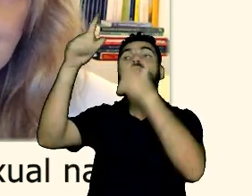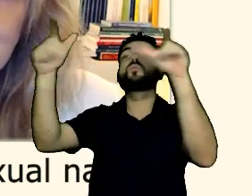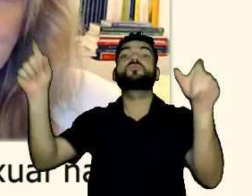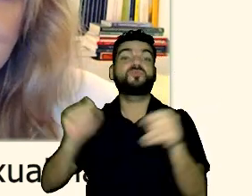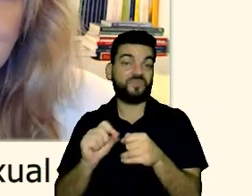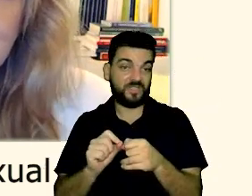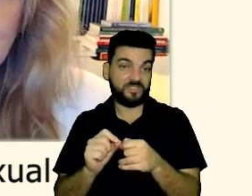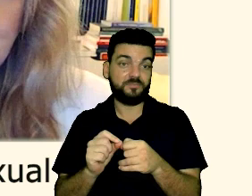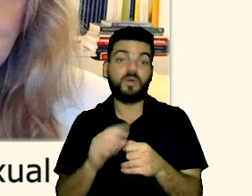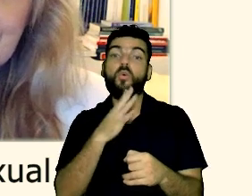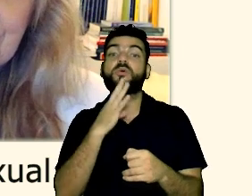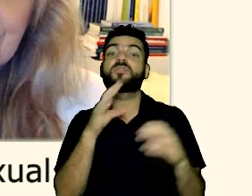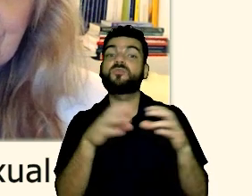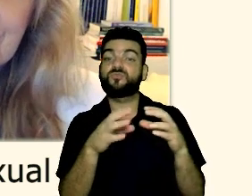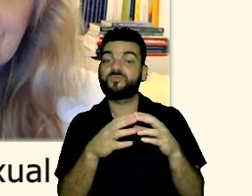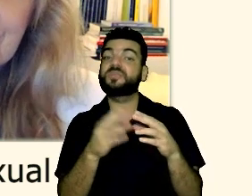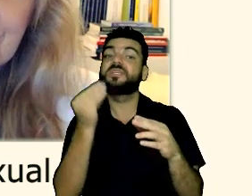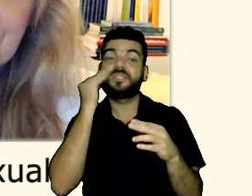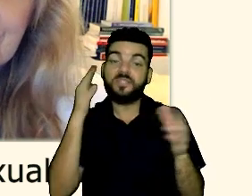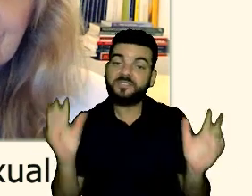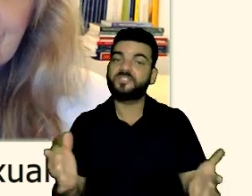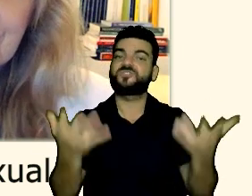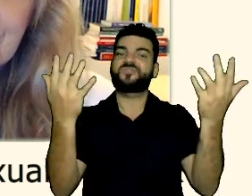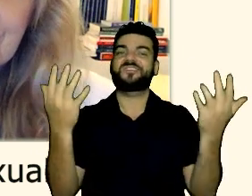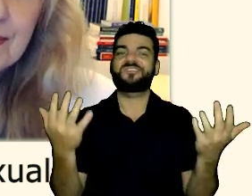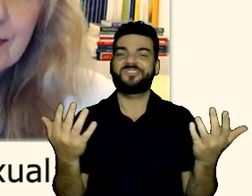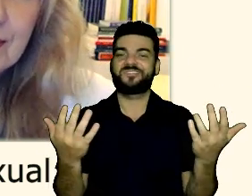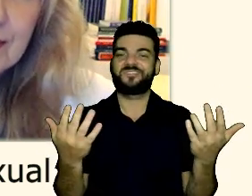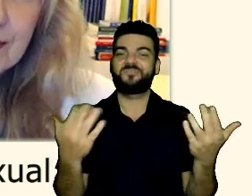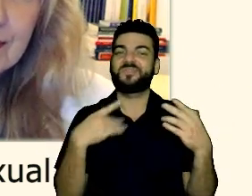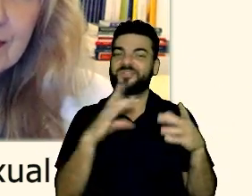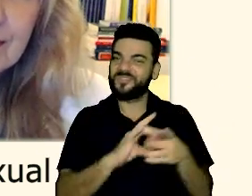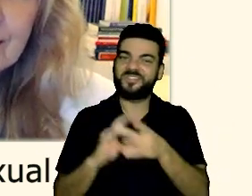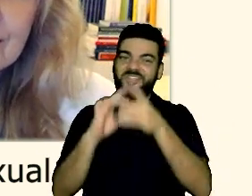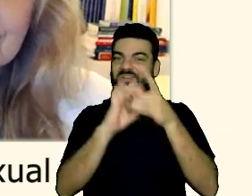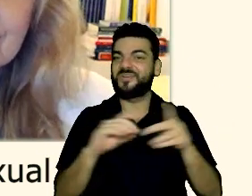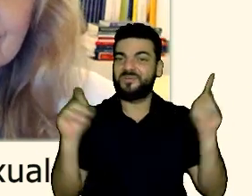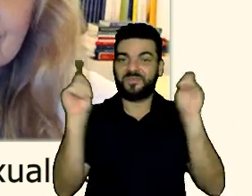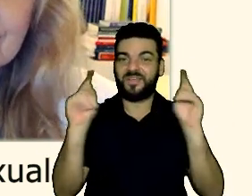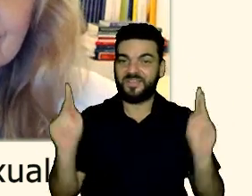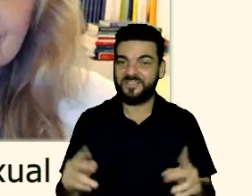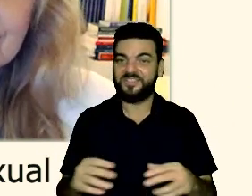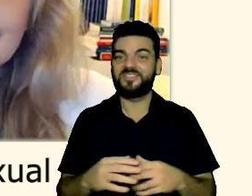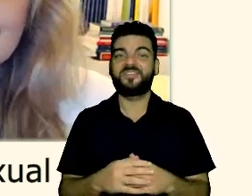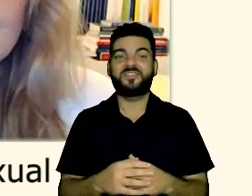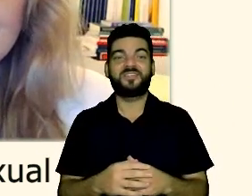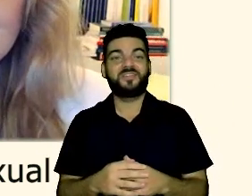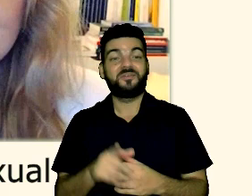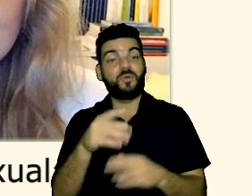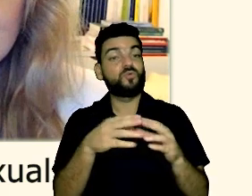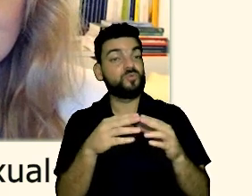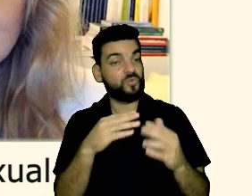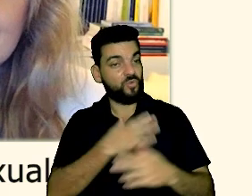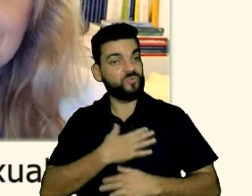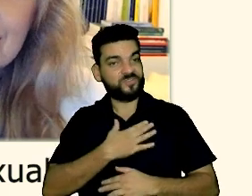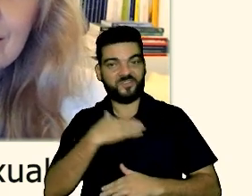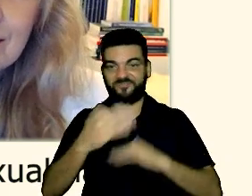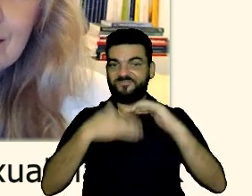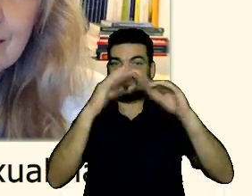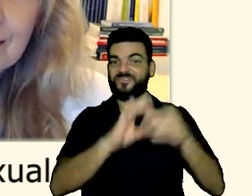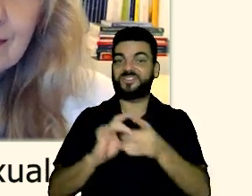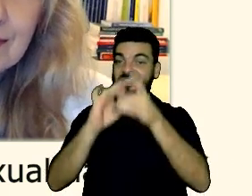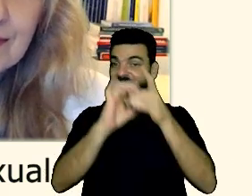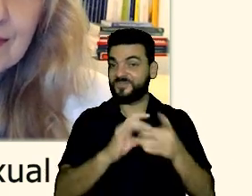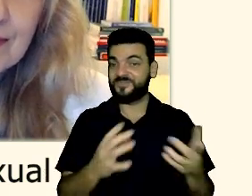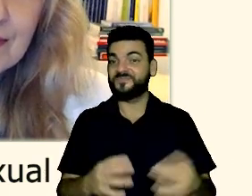que as pessoas consigam fazer aquele olhar direcionado para si, para as suas práticas, para as práticas da sua equipe, até para